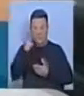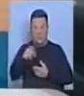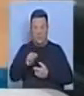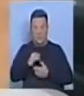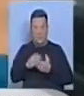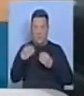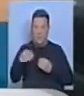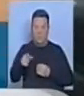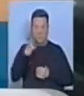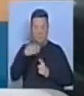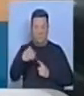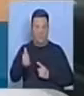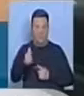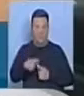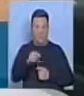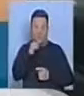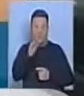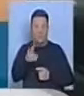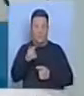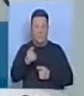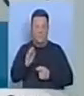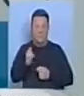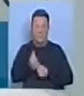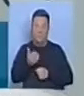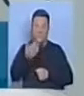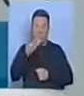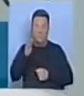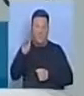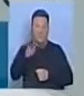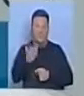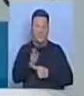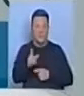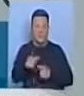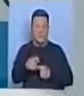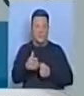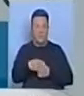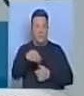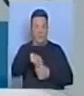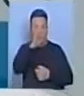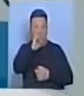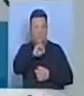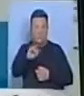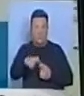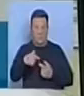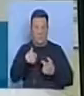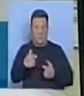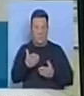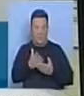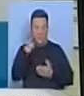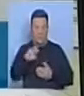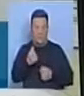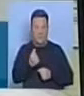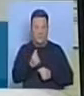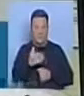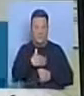são brilhantes, nomeadamente quando vão para fora, por exemplo, nos organismos públicos. Nós temos licenciados em